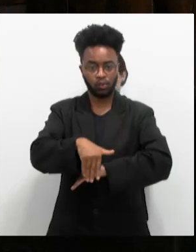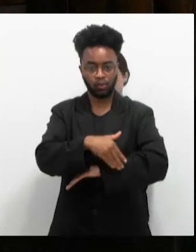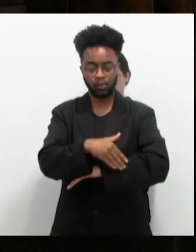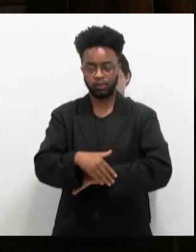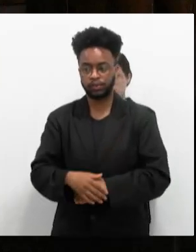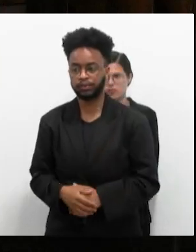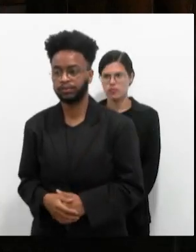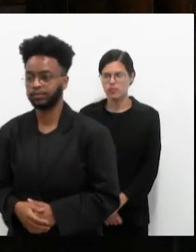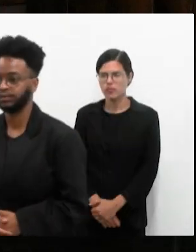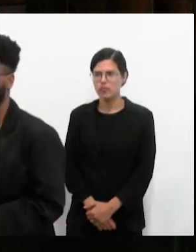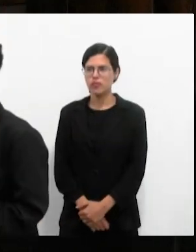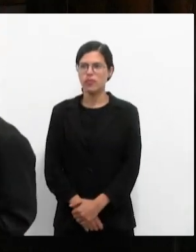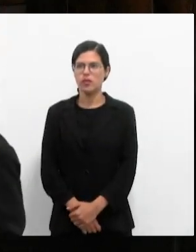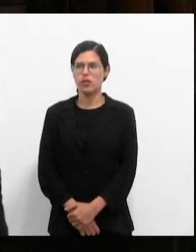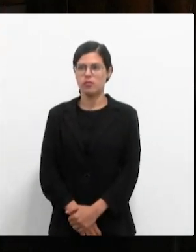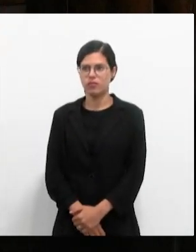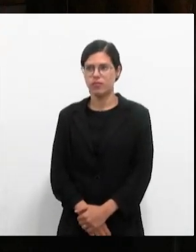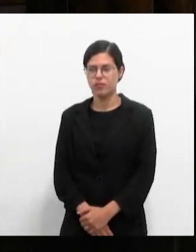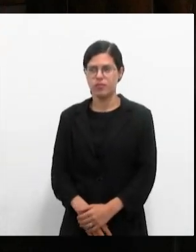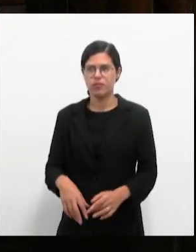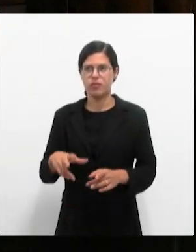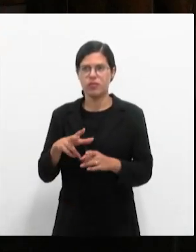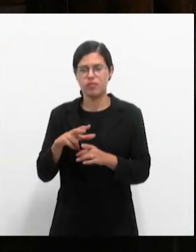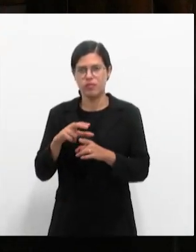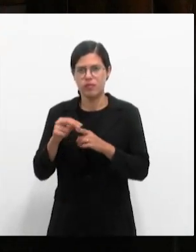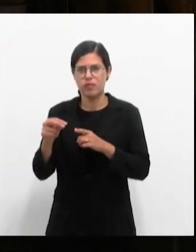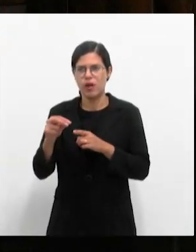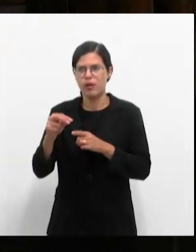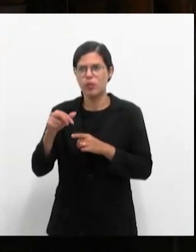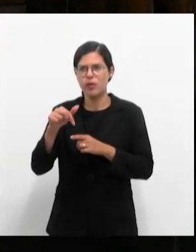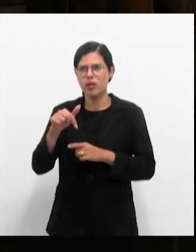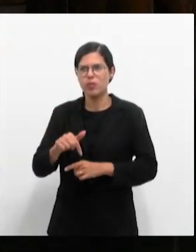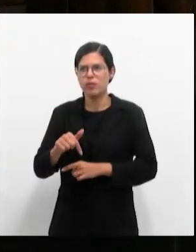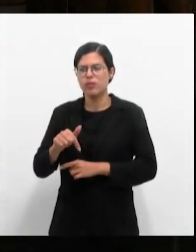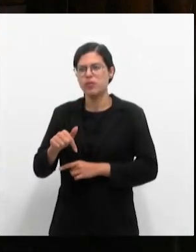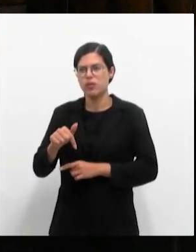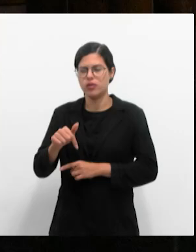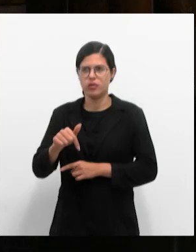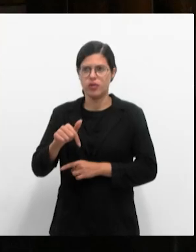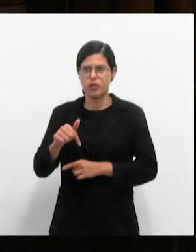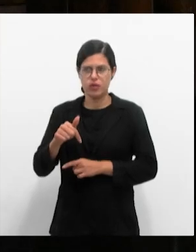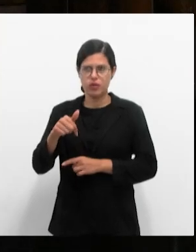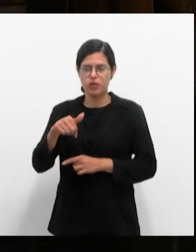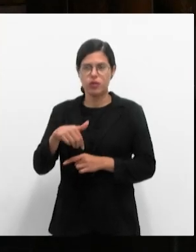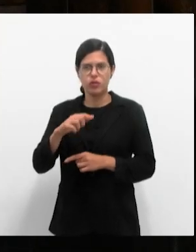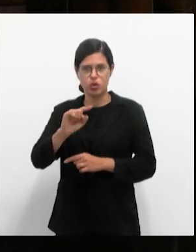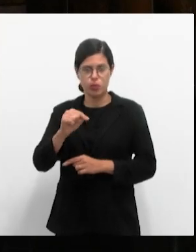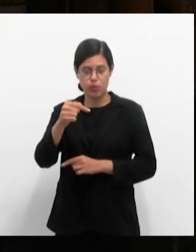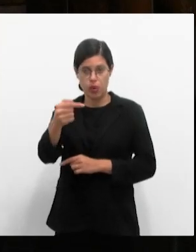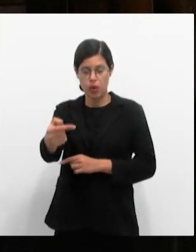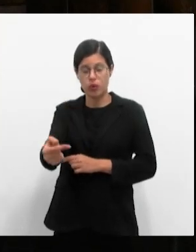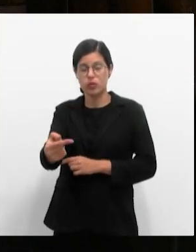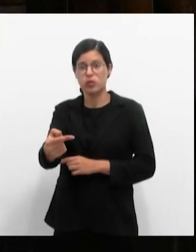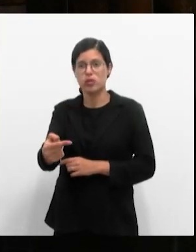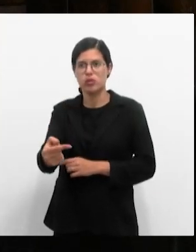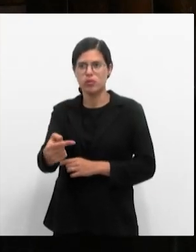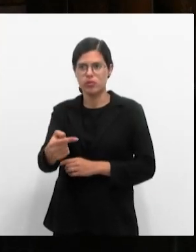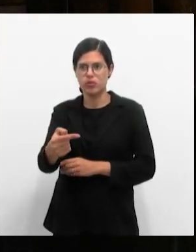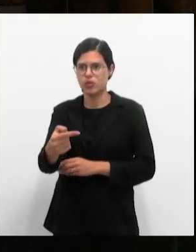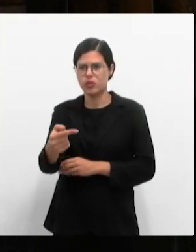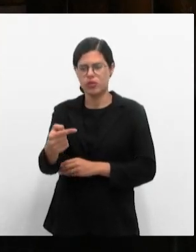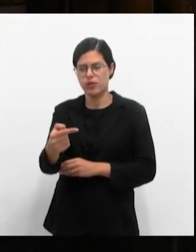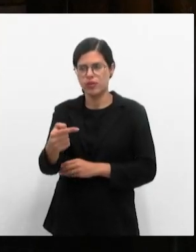para se eleger o mandatário, que está no poder, e os seus próximos, mais